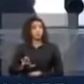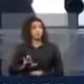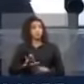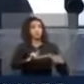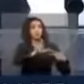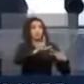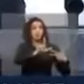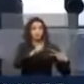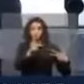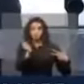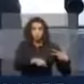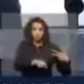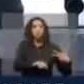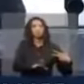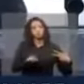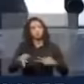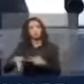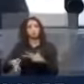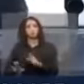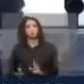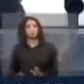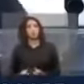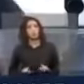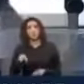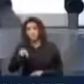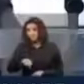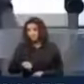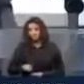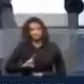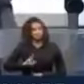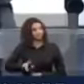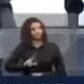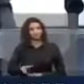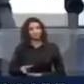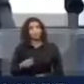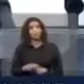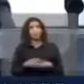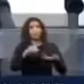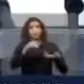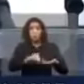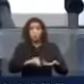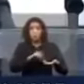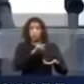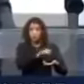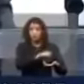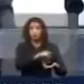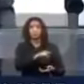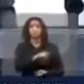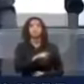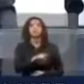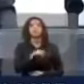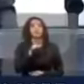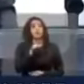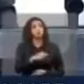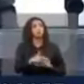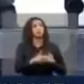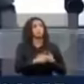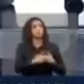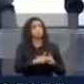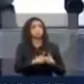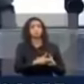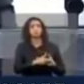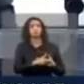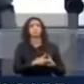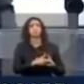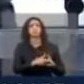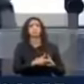tem atuado, o que certamente não é o caso, uma vez que o Congresso Nacional está atento de seus deveres